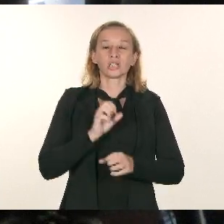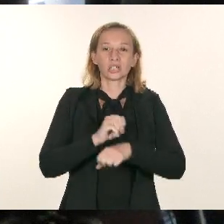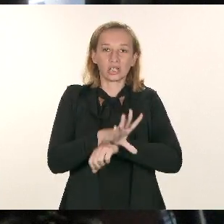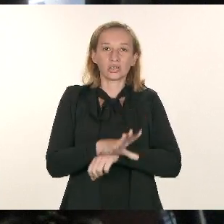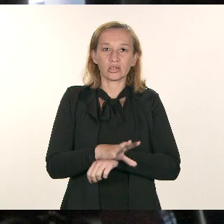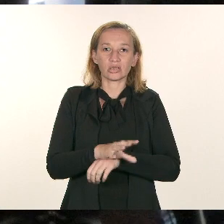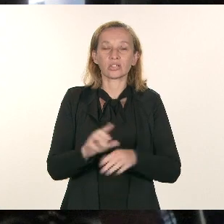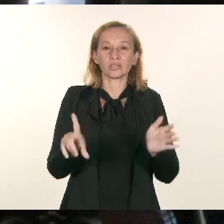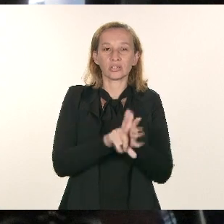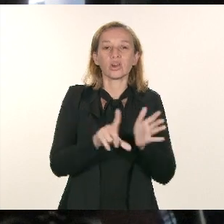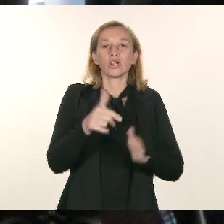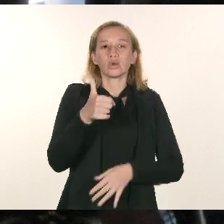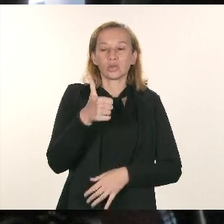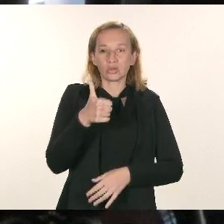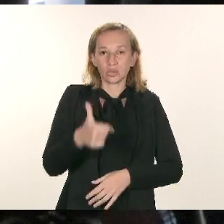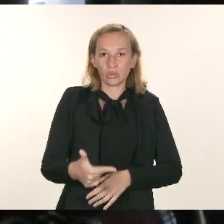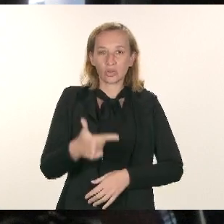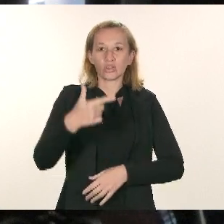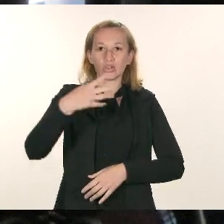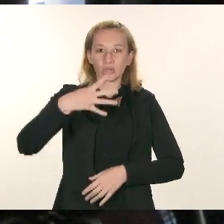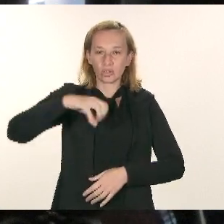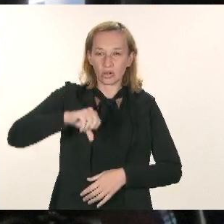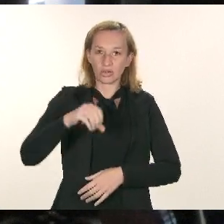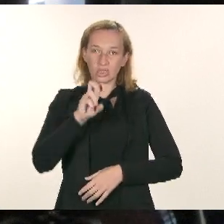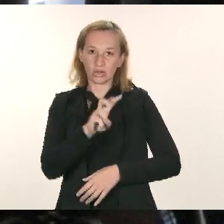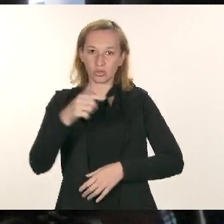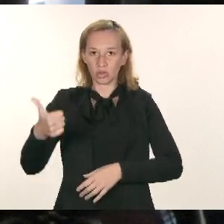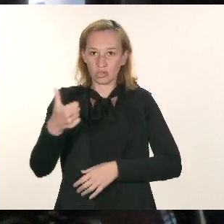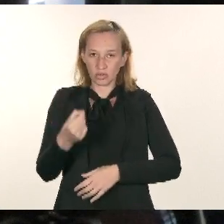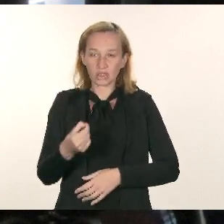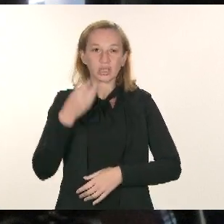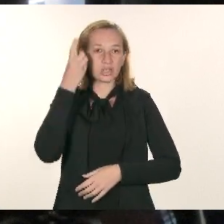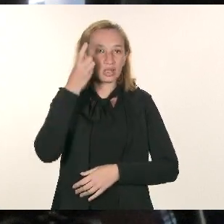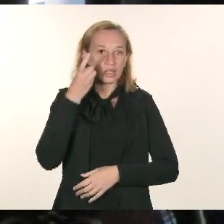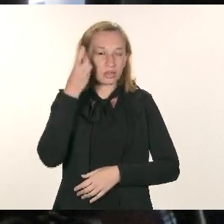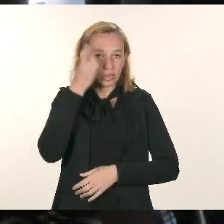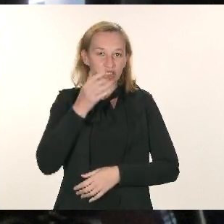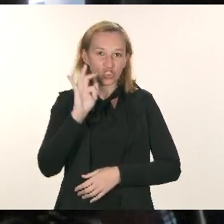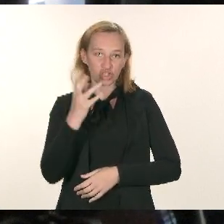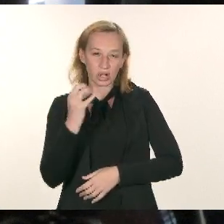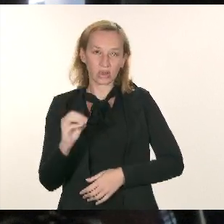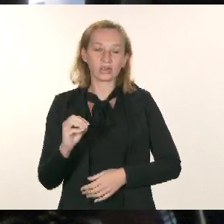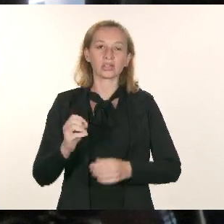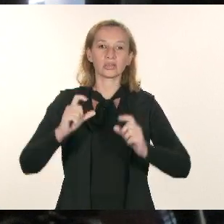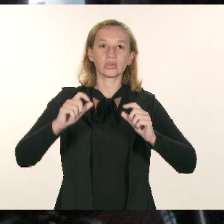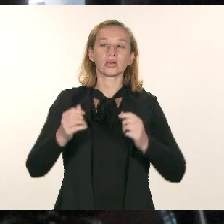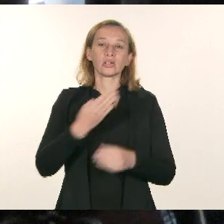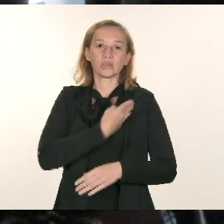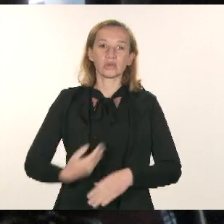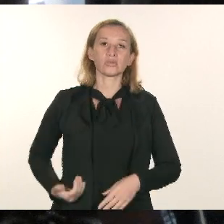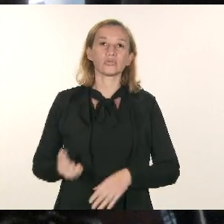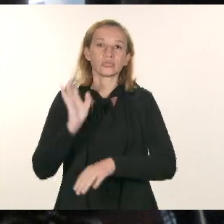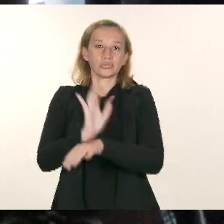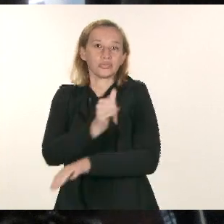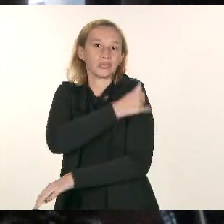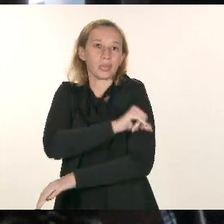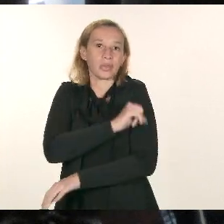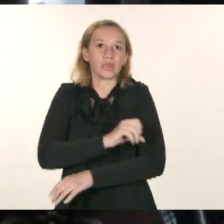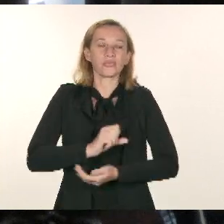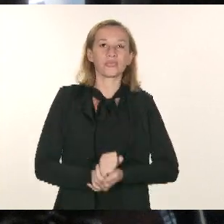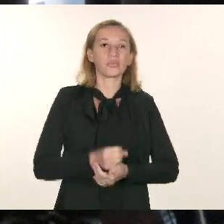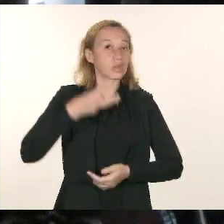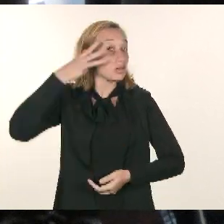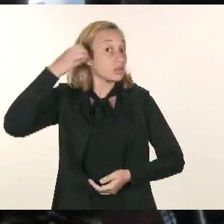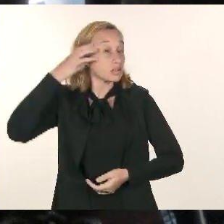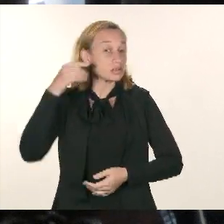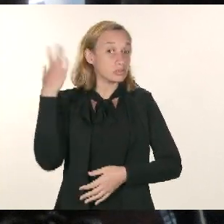legislativa número 295/2020, de autoria do deputado Tiago Pampolha. Solicita ao Excelentíssimo Senhor Governador do Estado do Rio de Janeiro, Wilson Witson, o